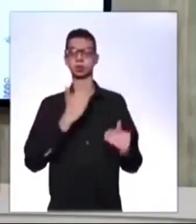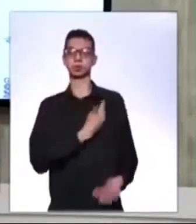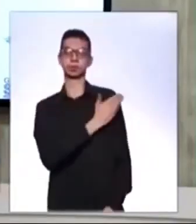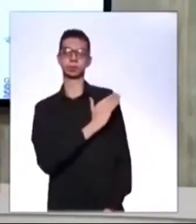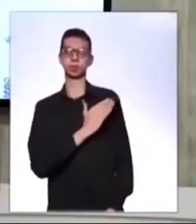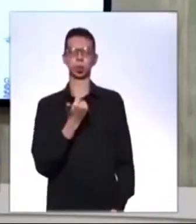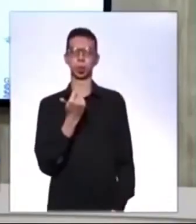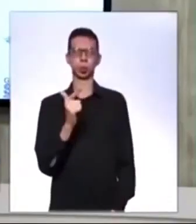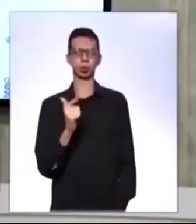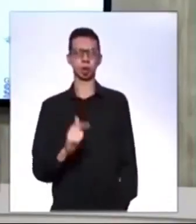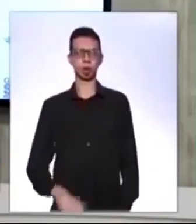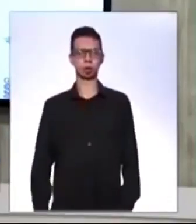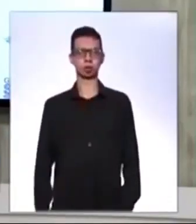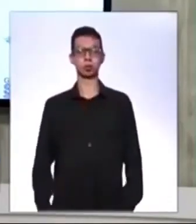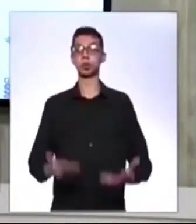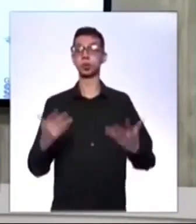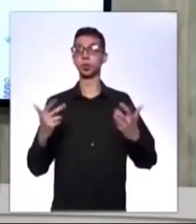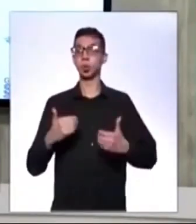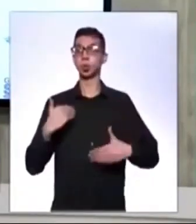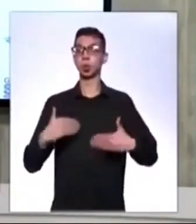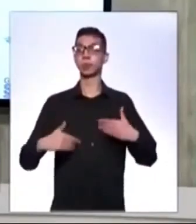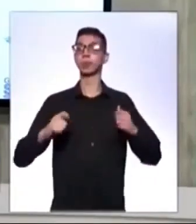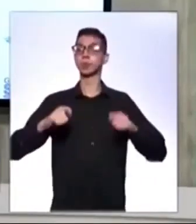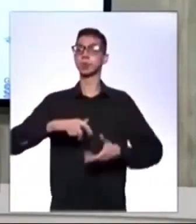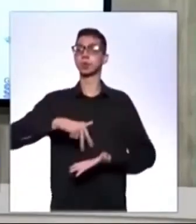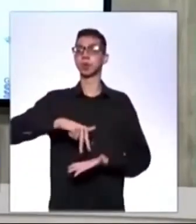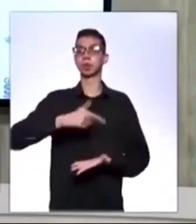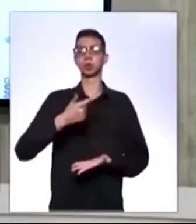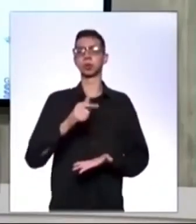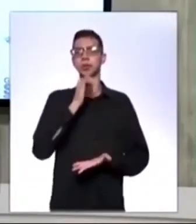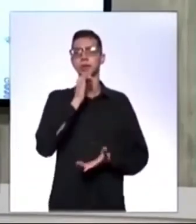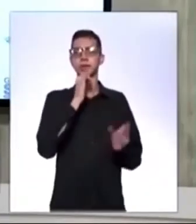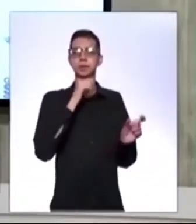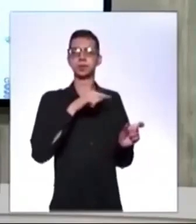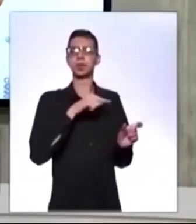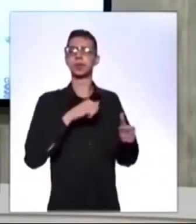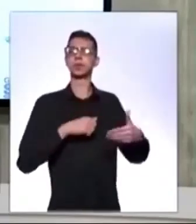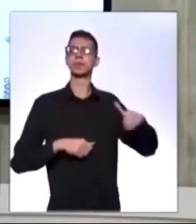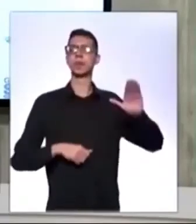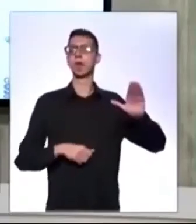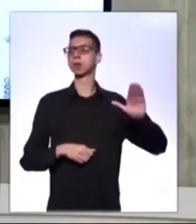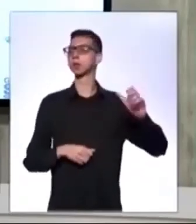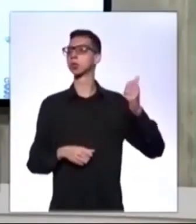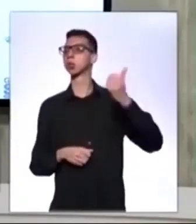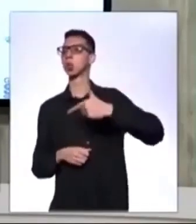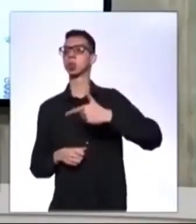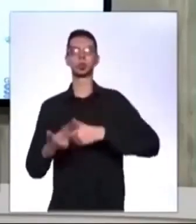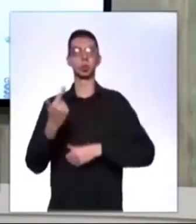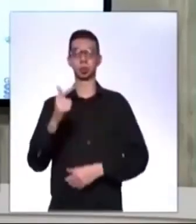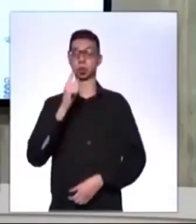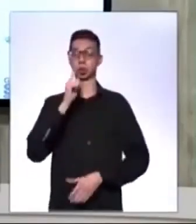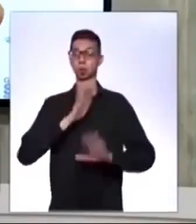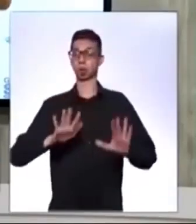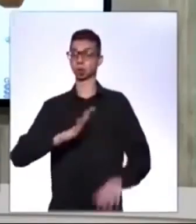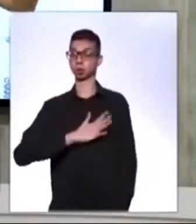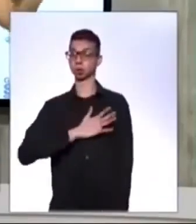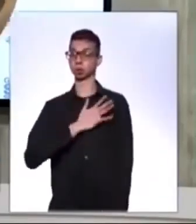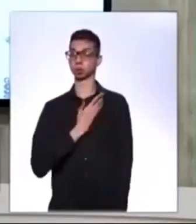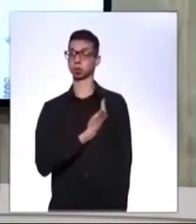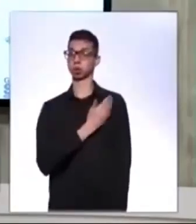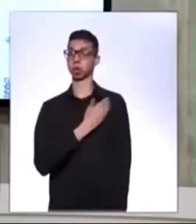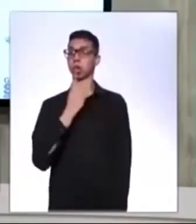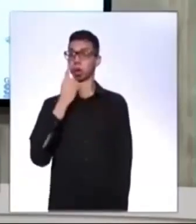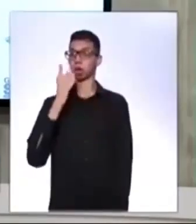Todos os corpos são, né, dançáveis, dançantes. Tá certo ou não? Olha o preconceito. A arte já tem tanto muro